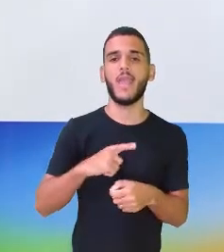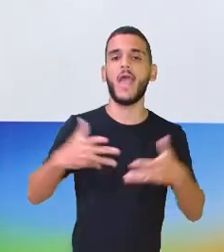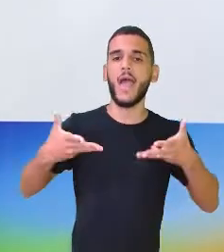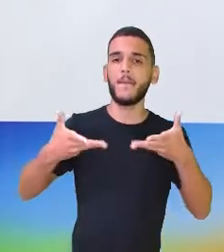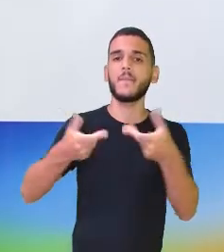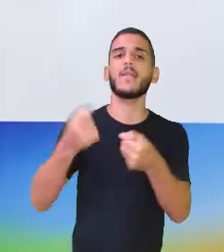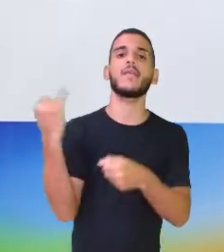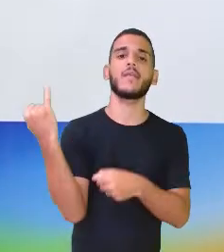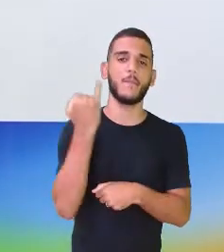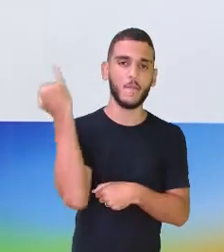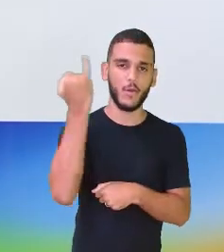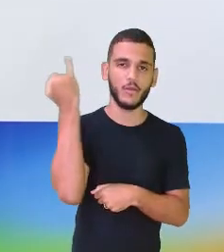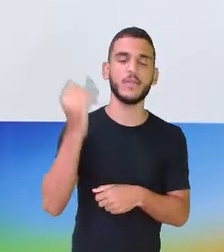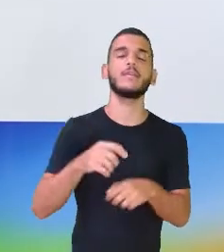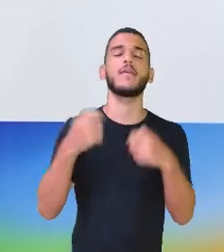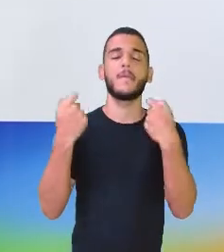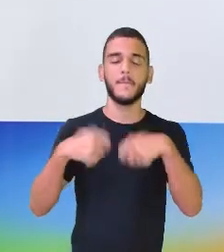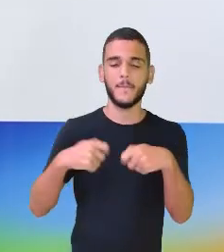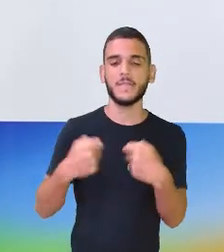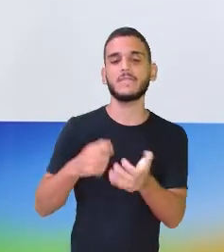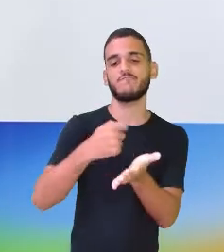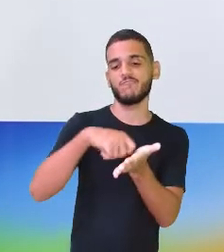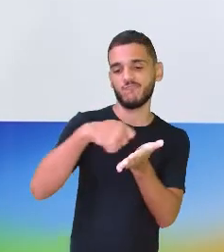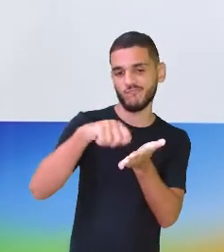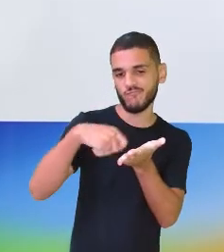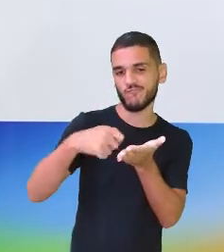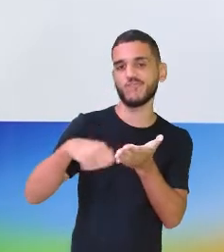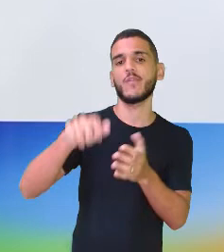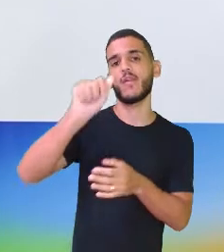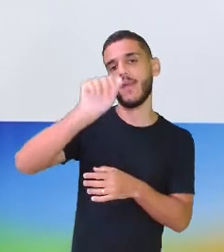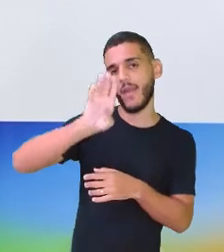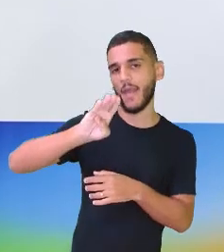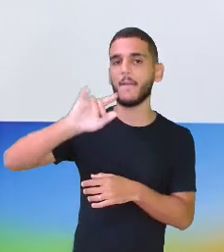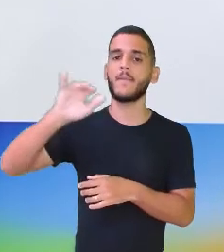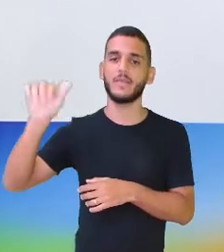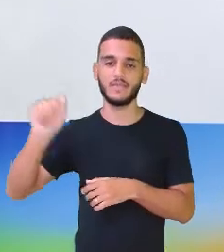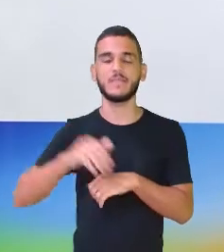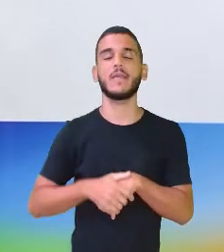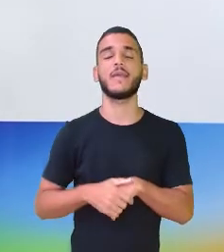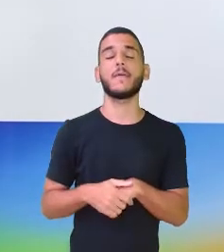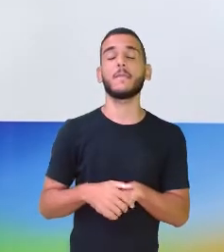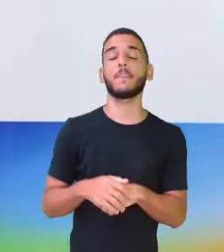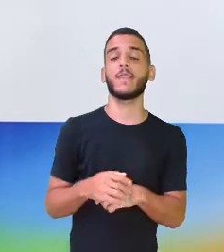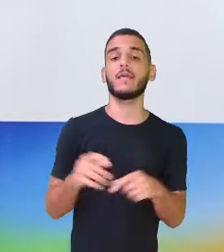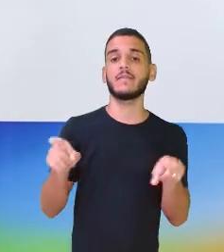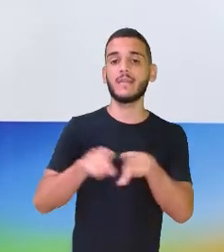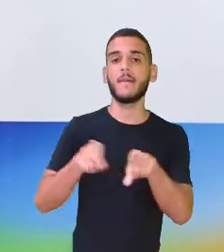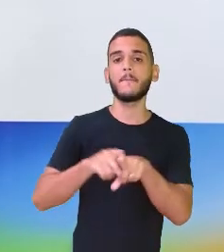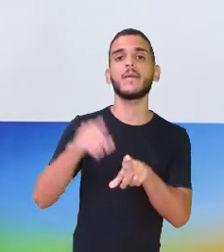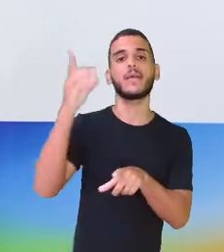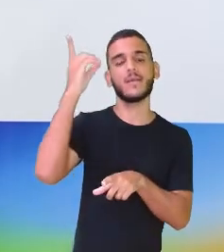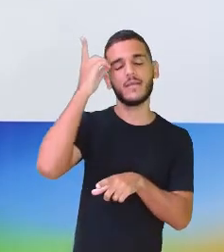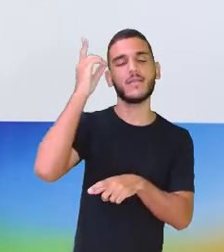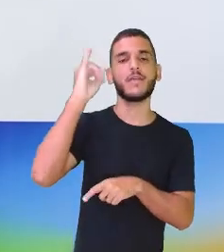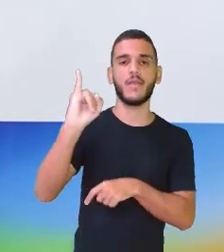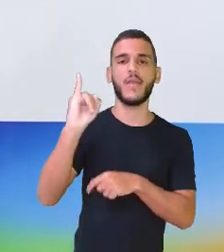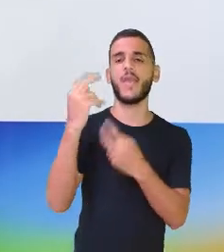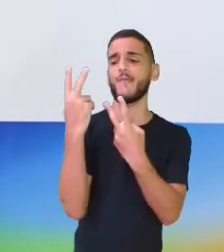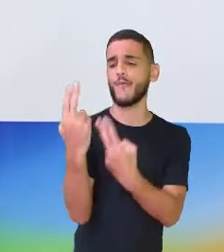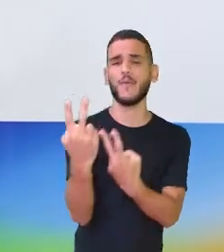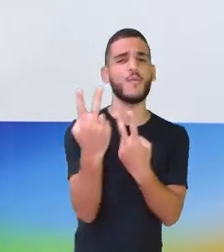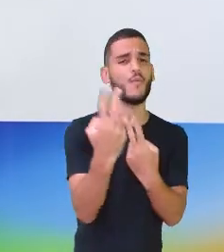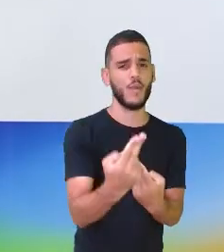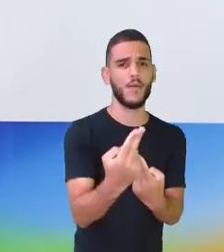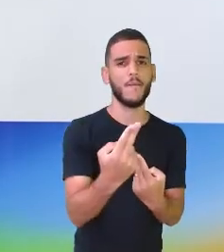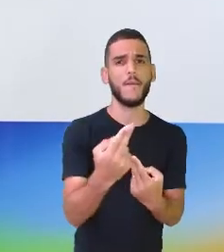do sistema de escrita alfabética, né? Com o estudante com deficiência intelectual, o processo é o mesmo, obviamente